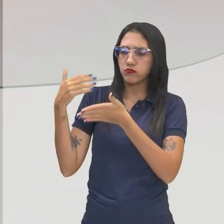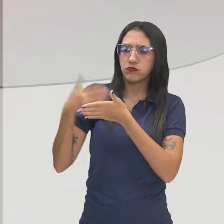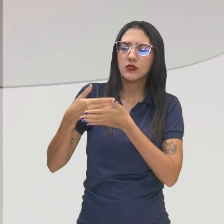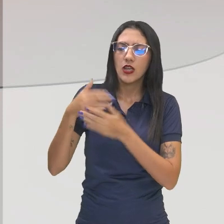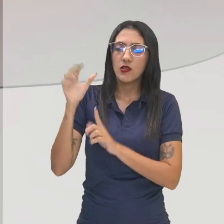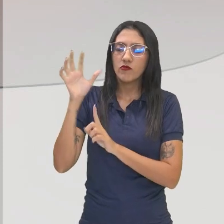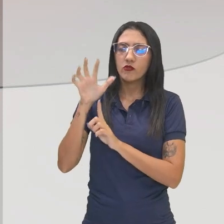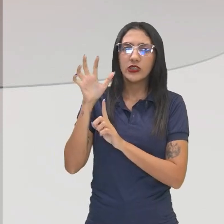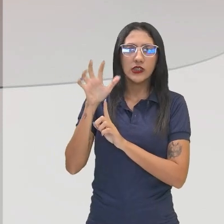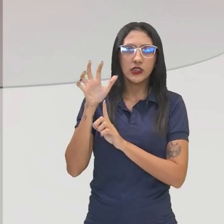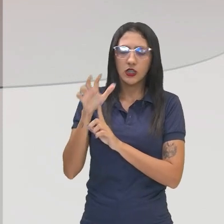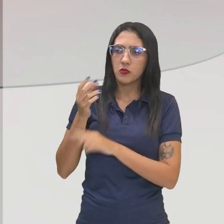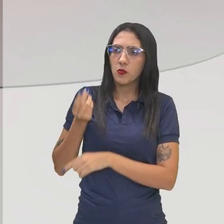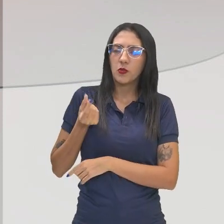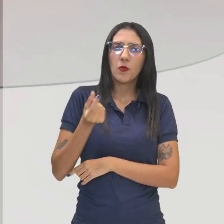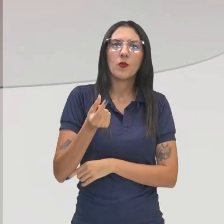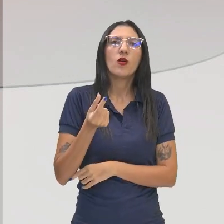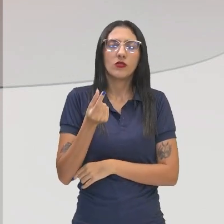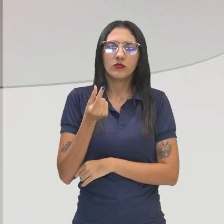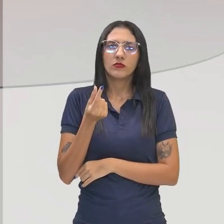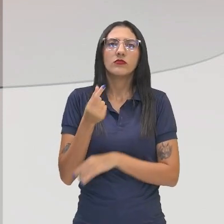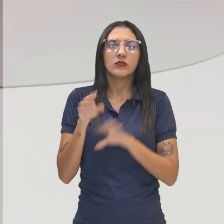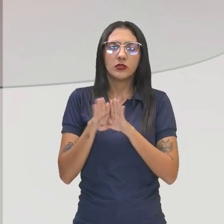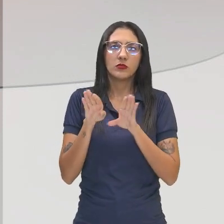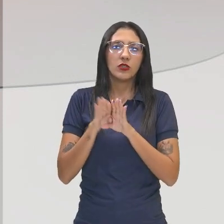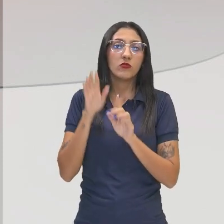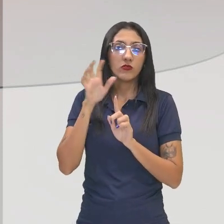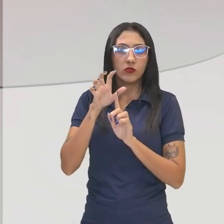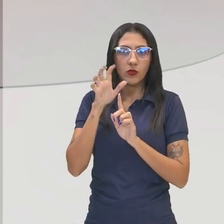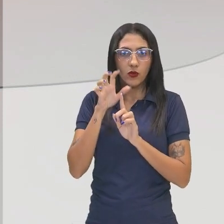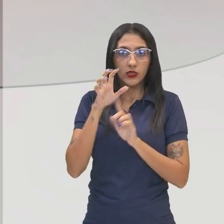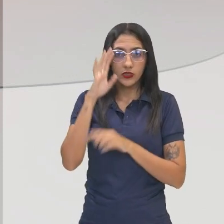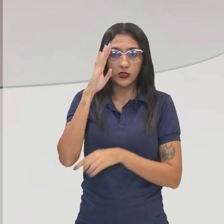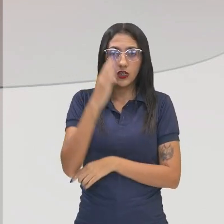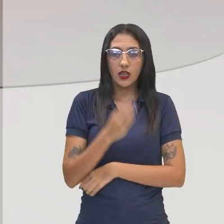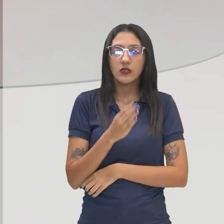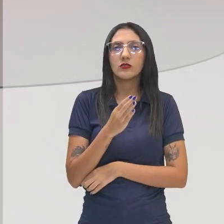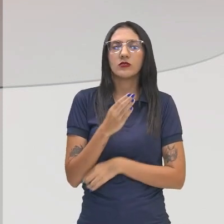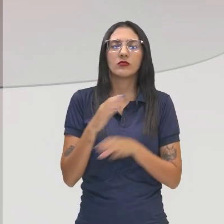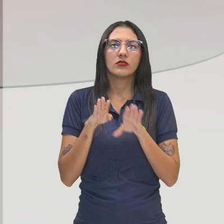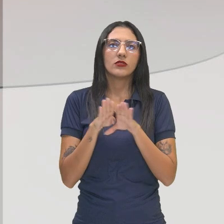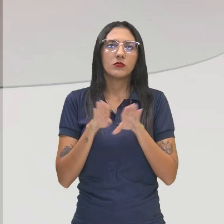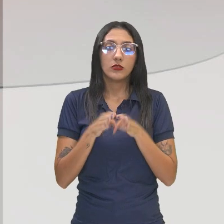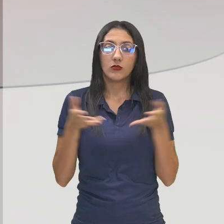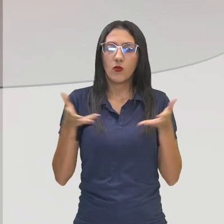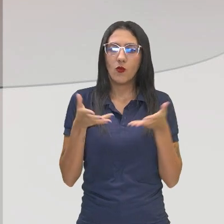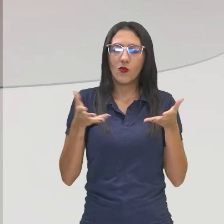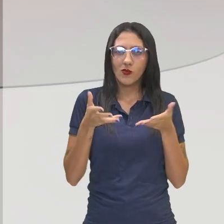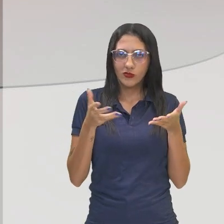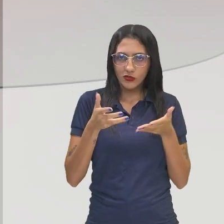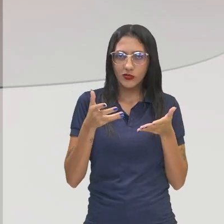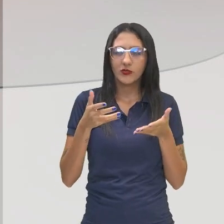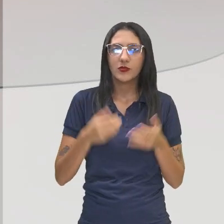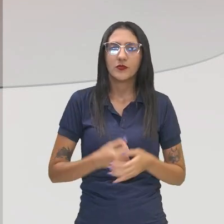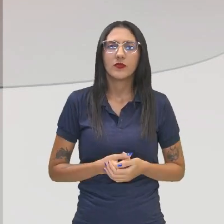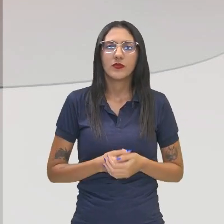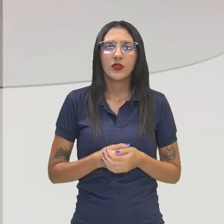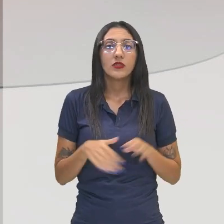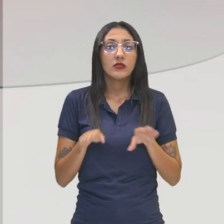e influenciam diretamente para o hoje e também